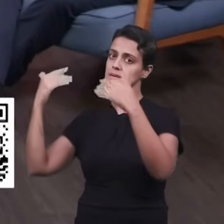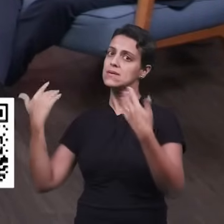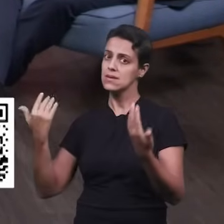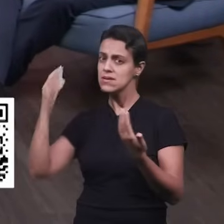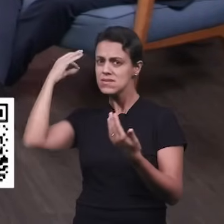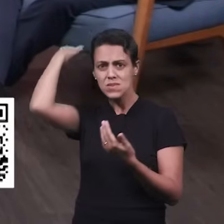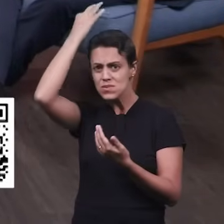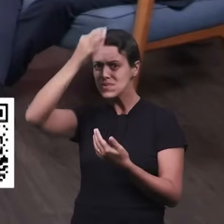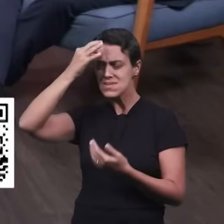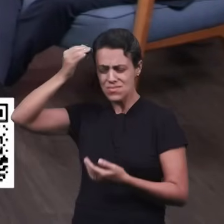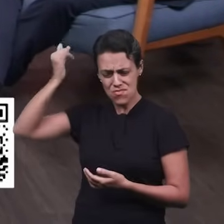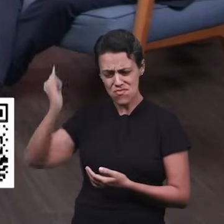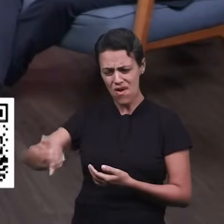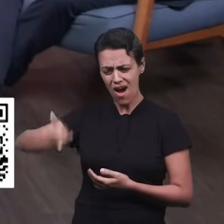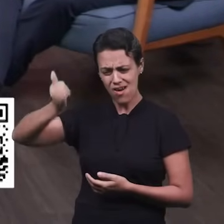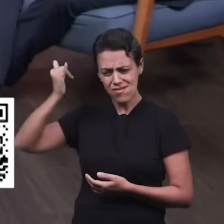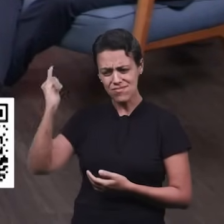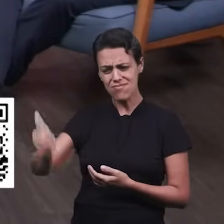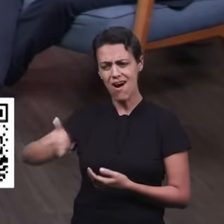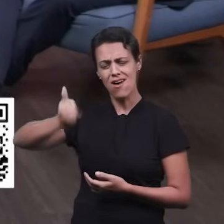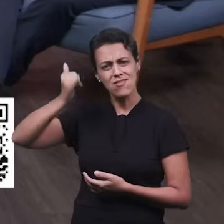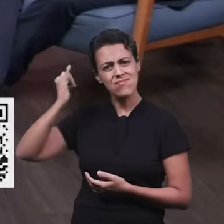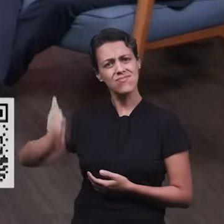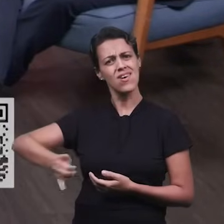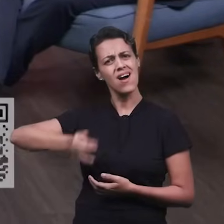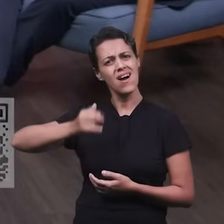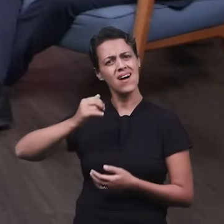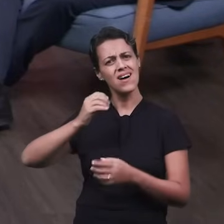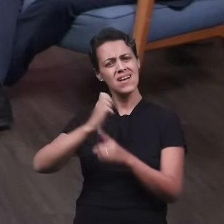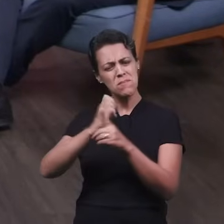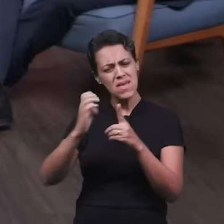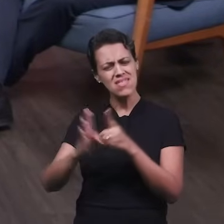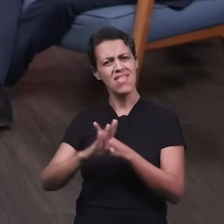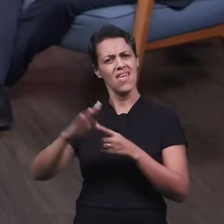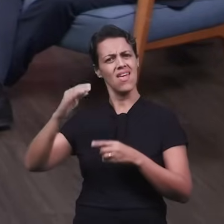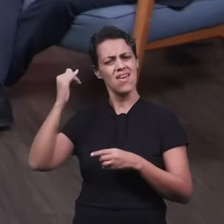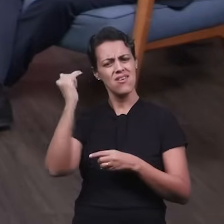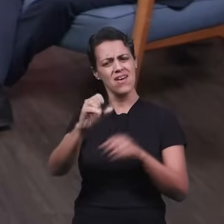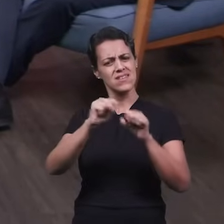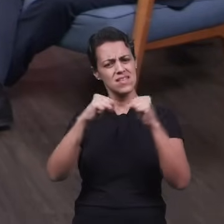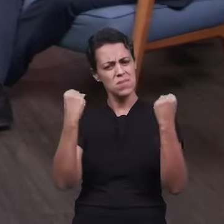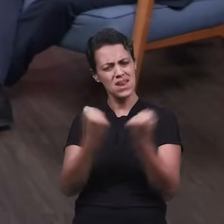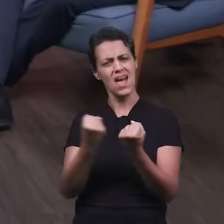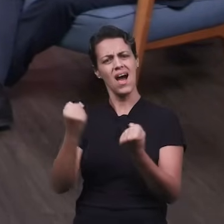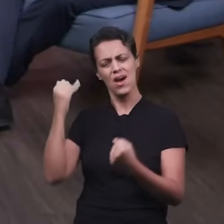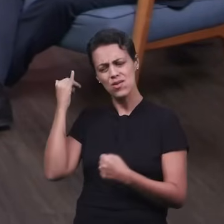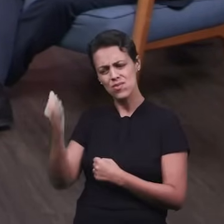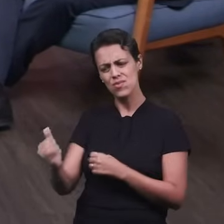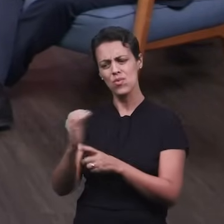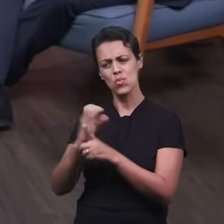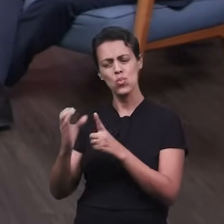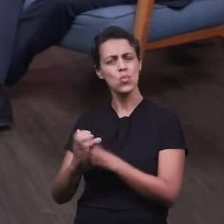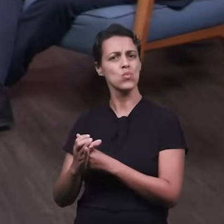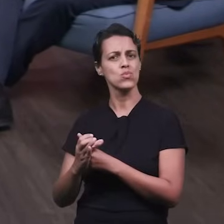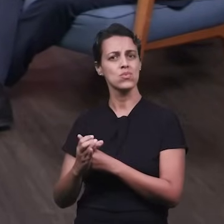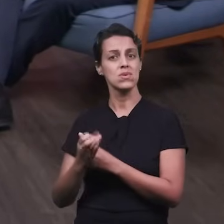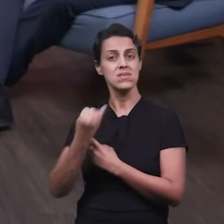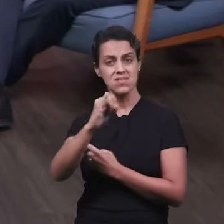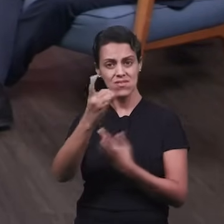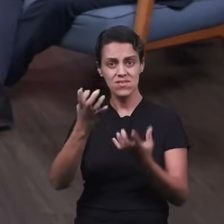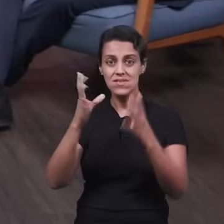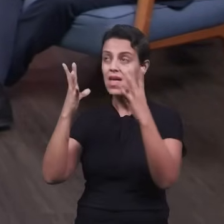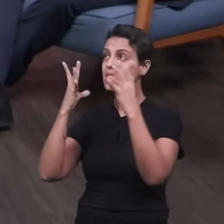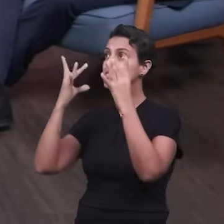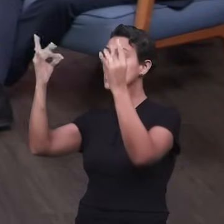falando. E de forma abundante na palavra, nos seminários, na escola bíblica, nos dons espirituais. Agora,